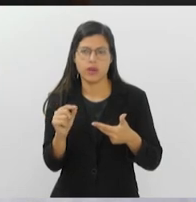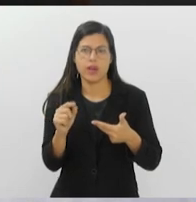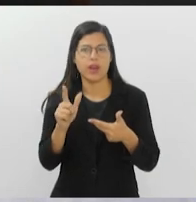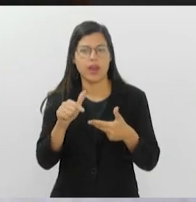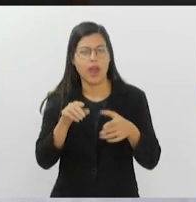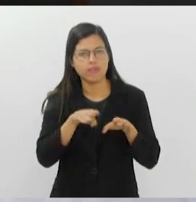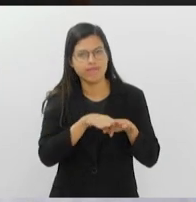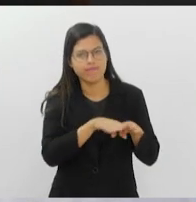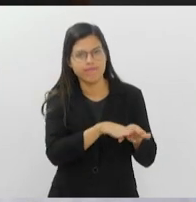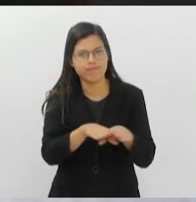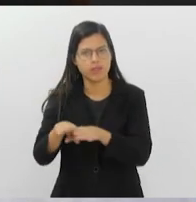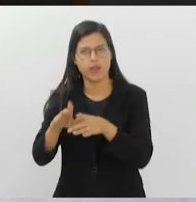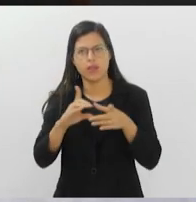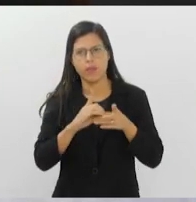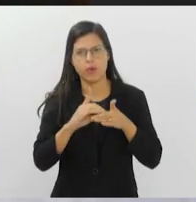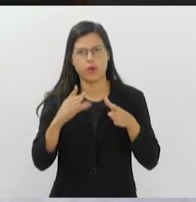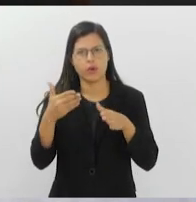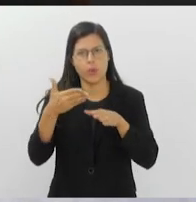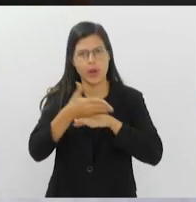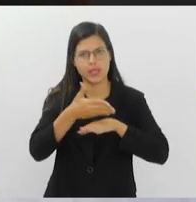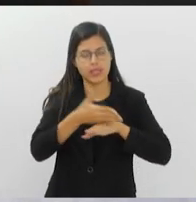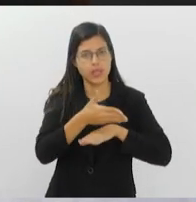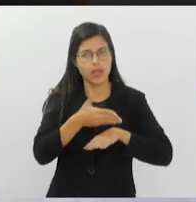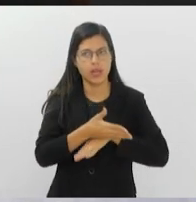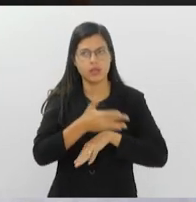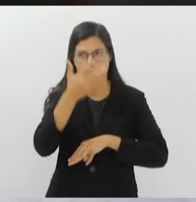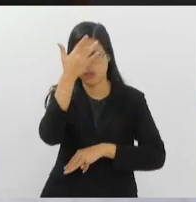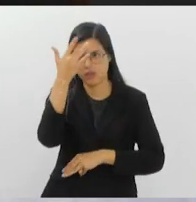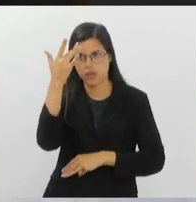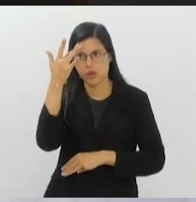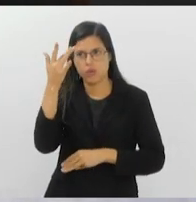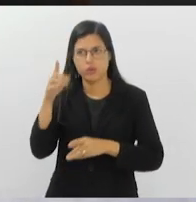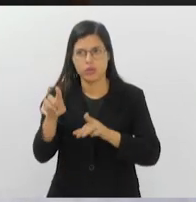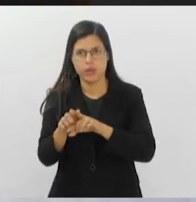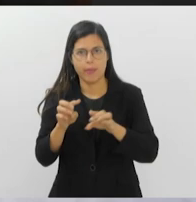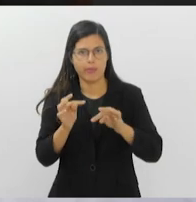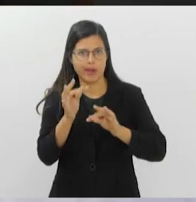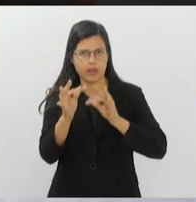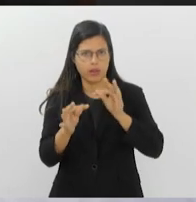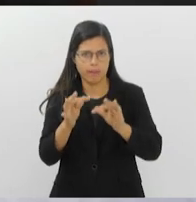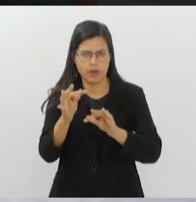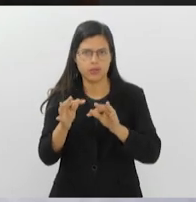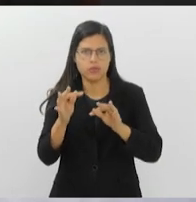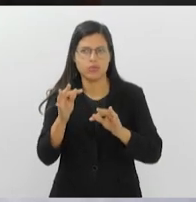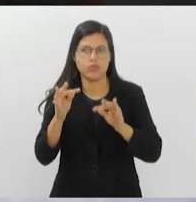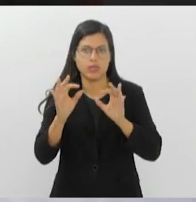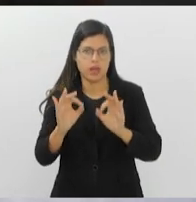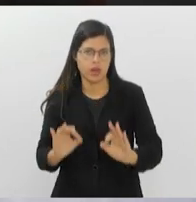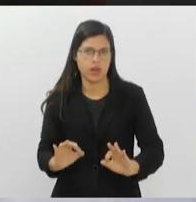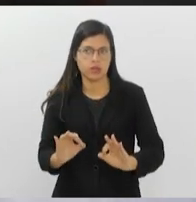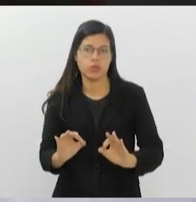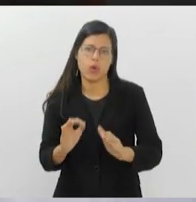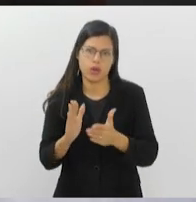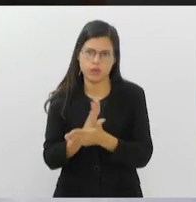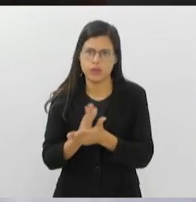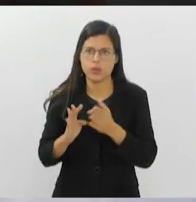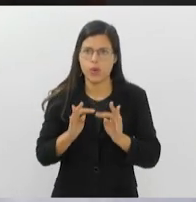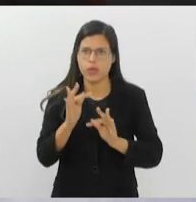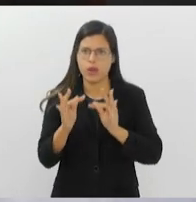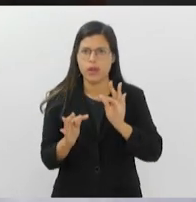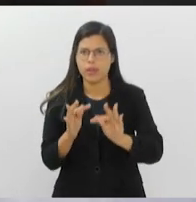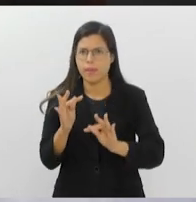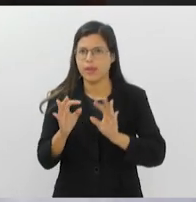saúde mental, que é garantir o acesso ao tratamento adequado. E, muitas vezes, o tratamento adequado é negado por uma